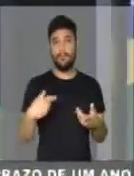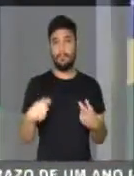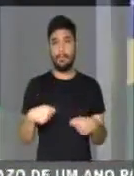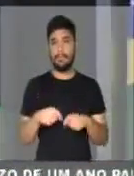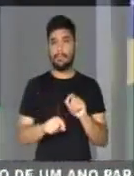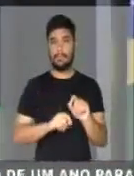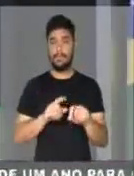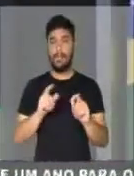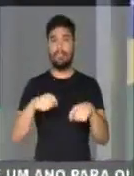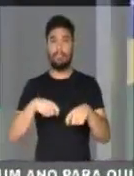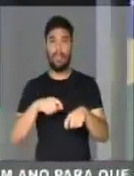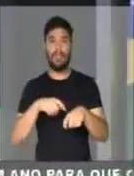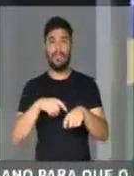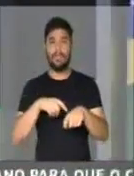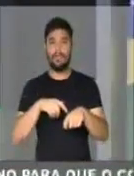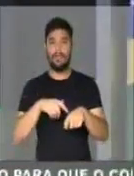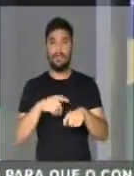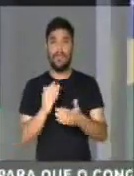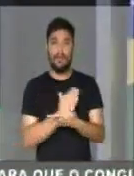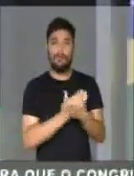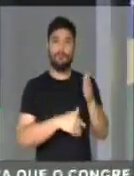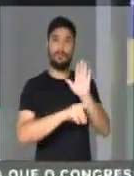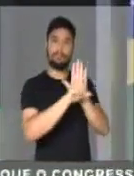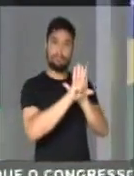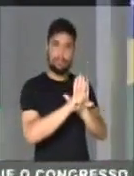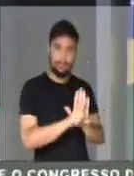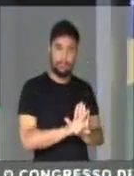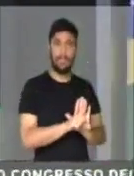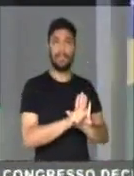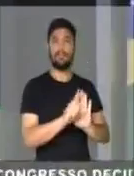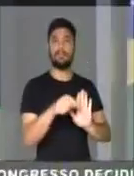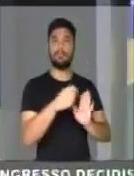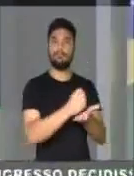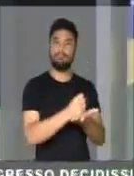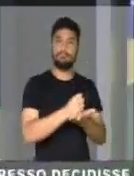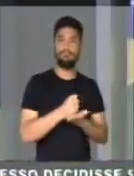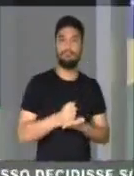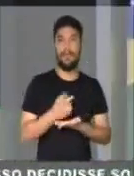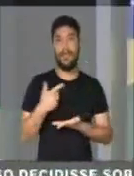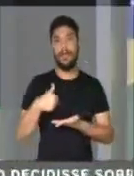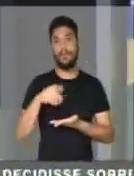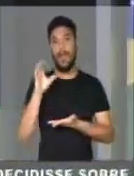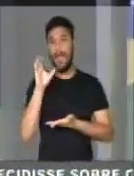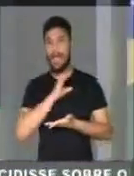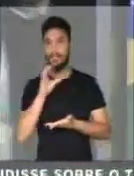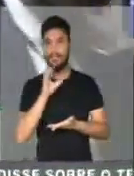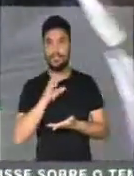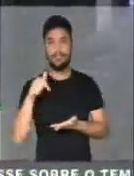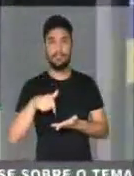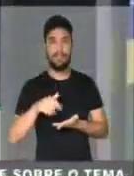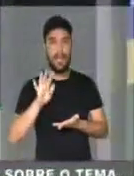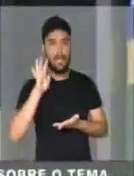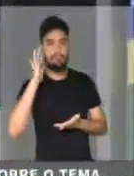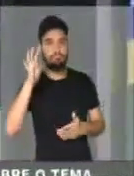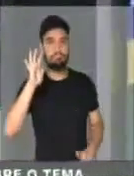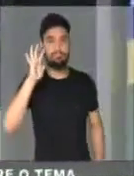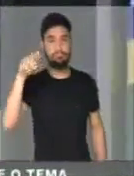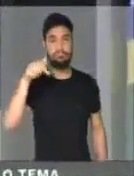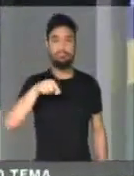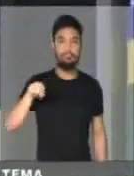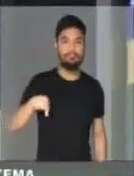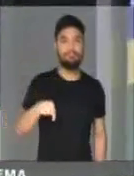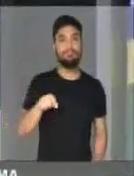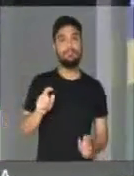quais deve possuir mecanismos que lhe permitam adotar de forma mais célere e eficaz as